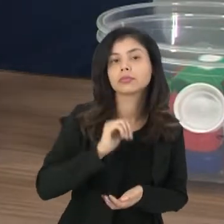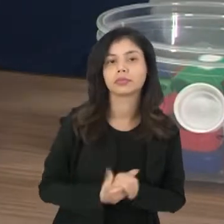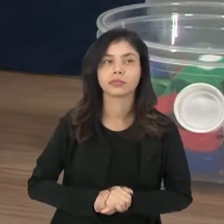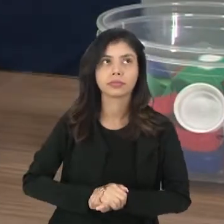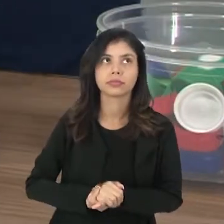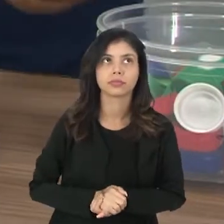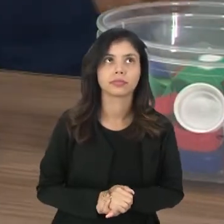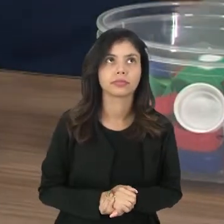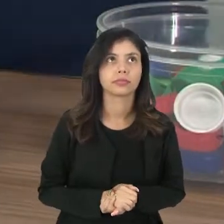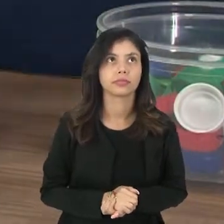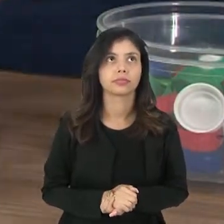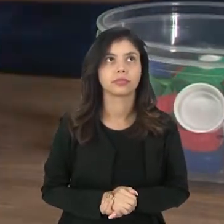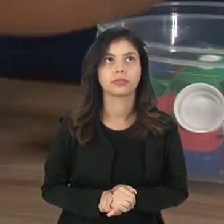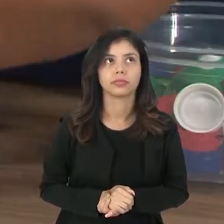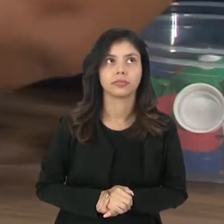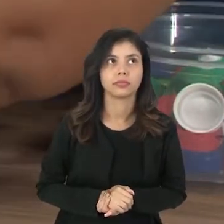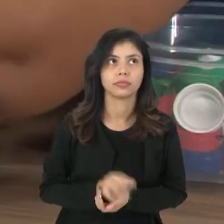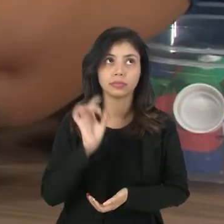recebeu